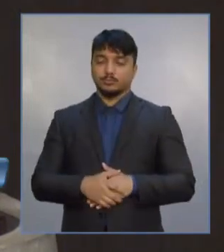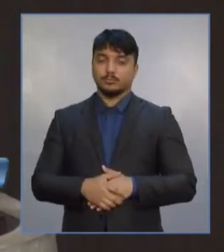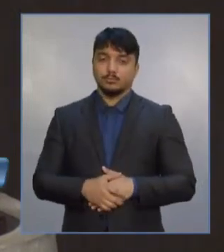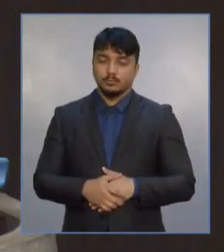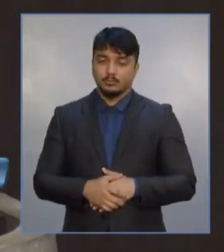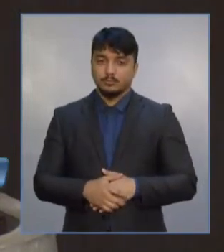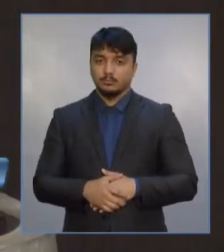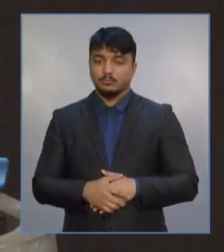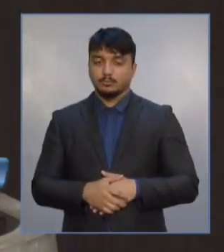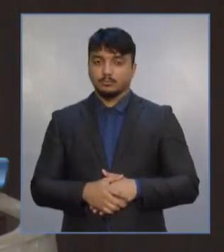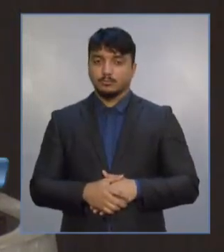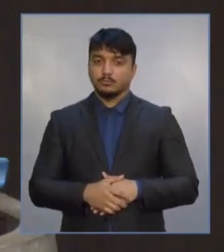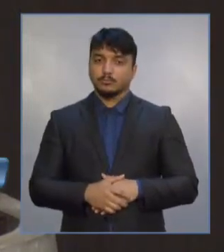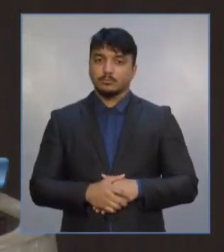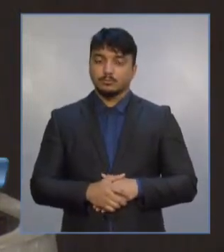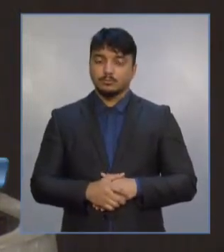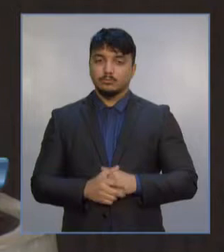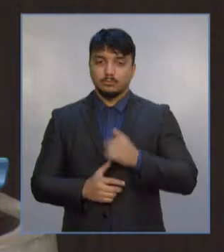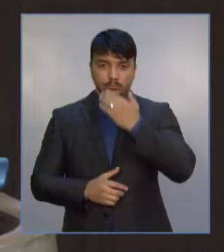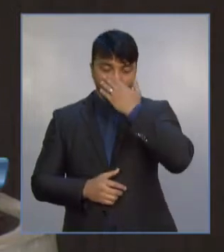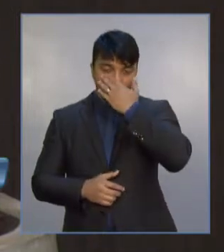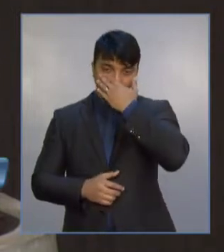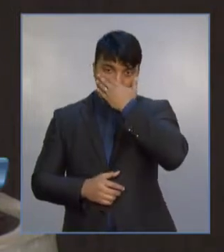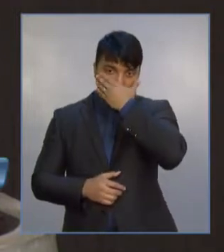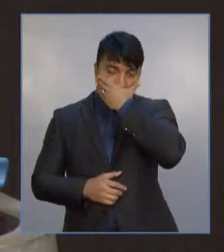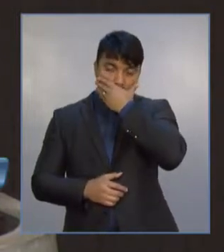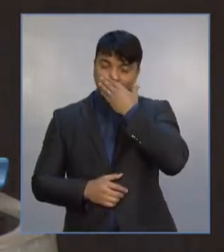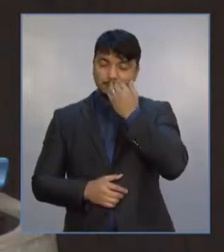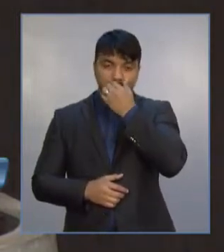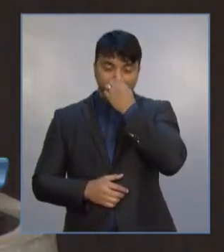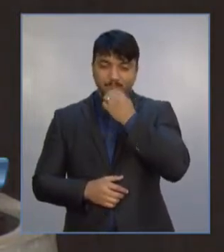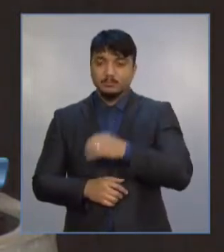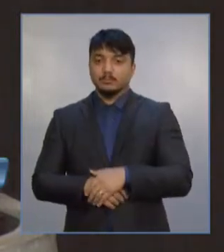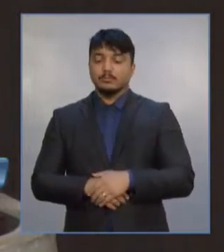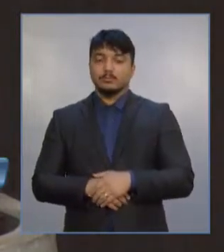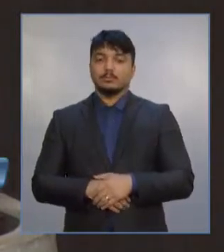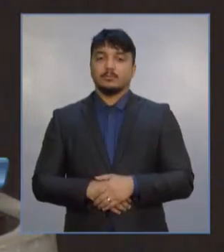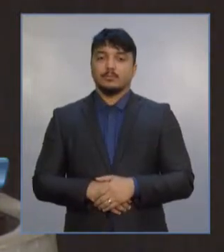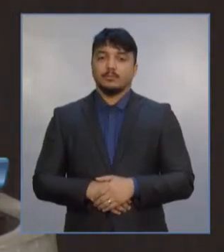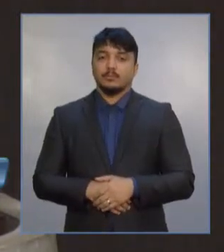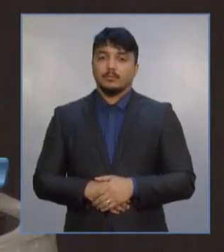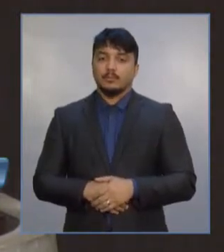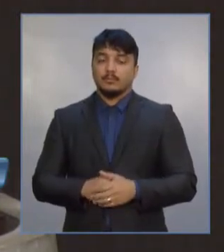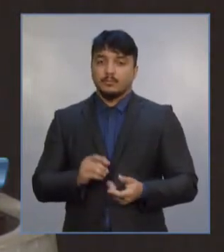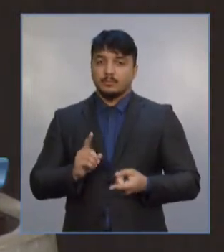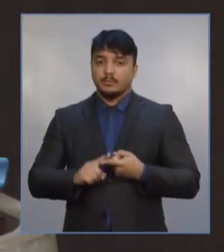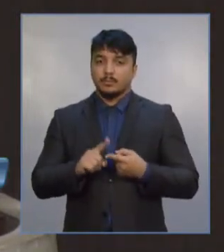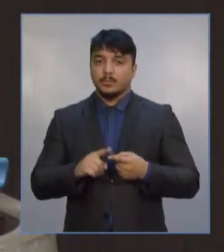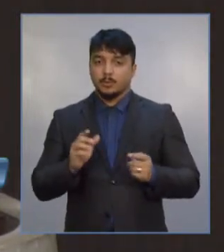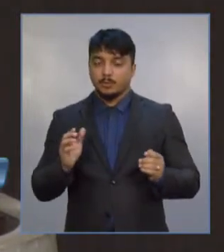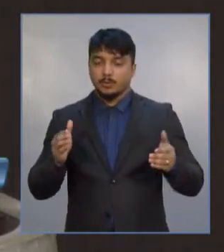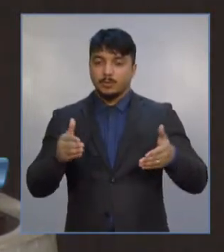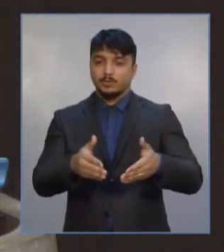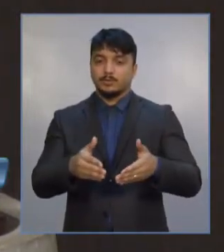Há uma estratégia diversionista. Mas eu quero entrar no debate do revisionismo